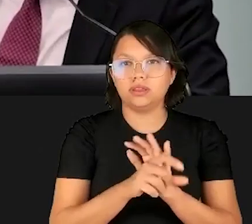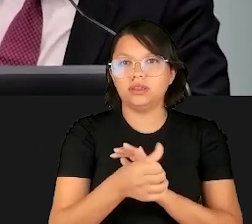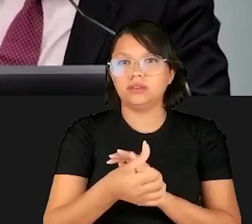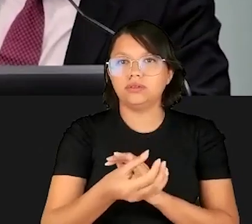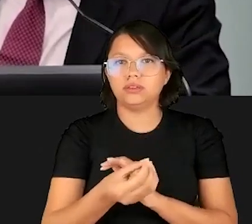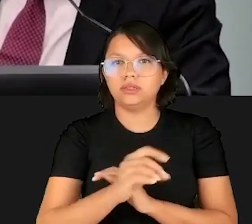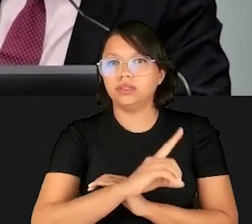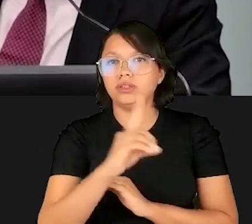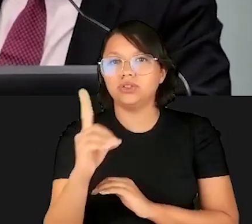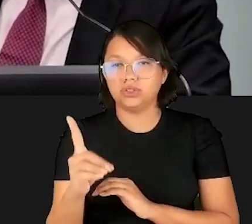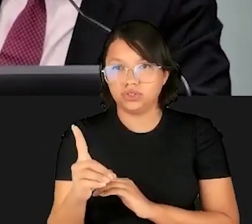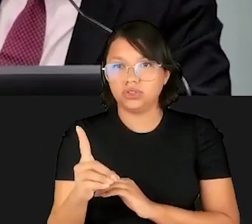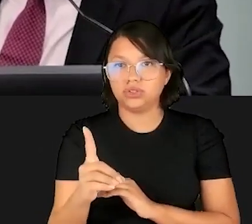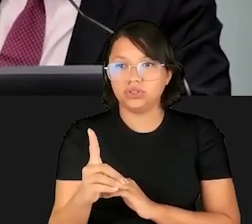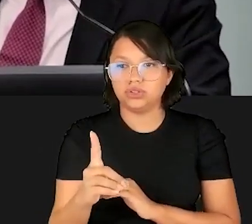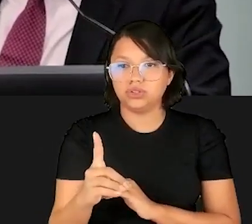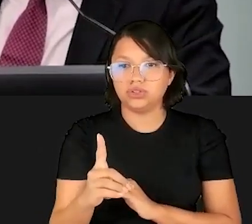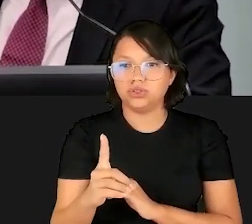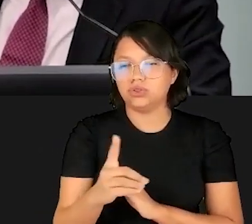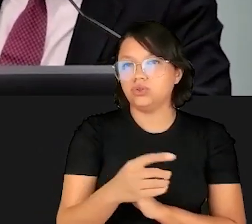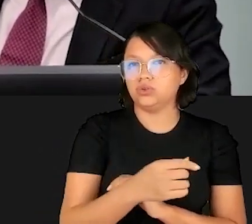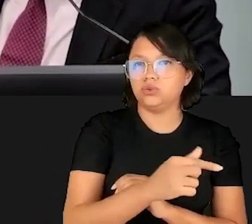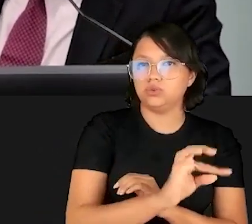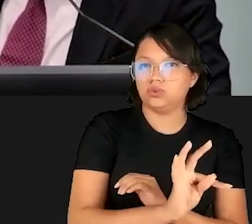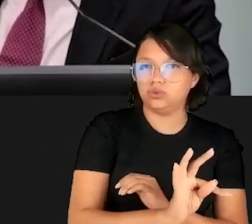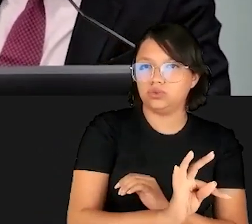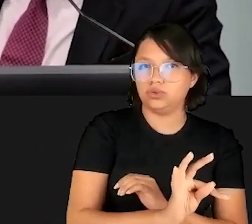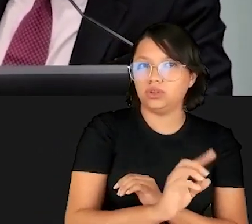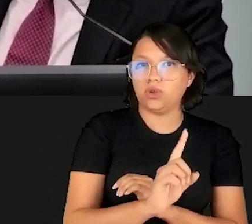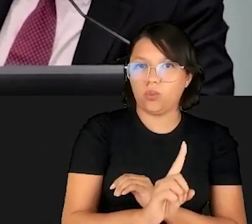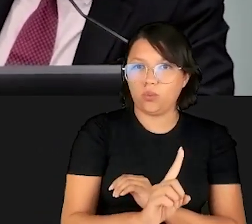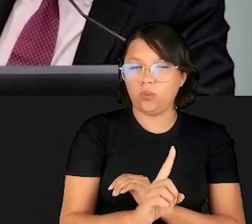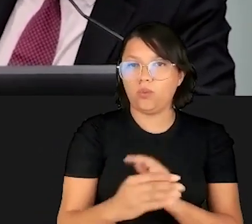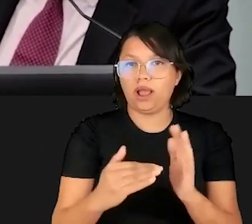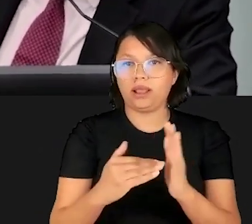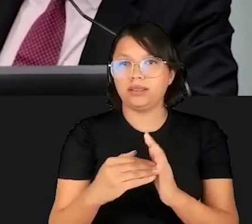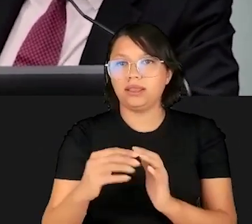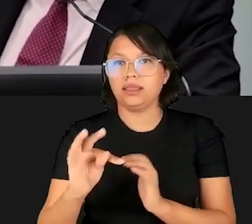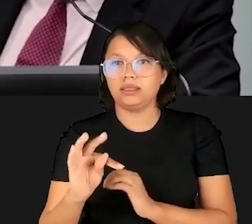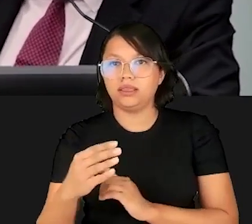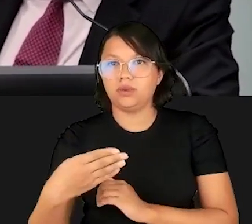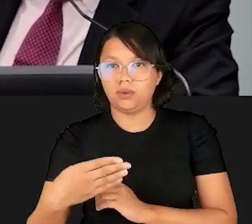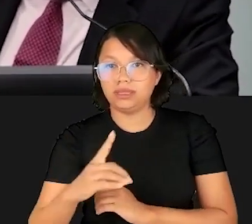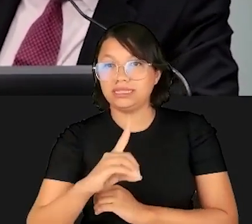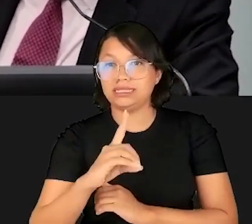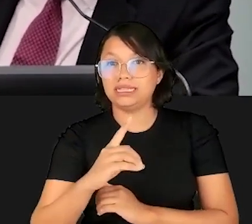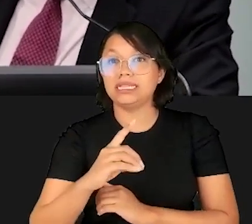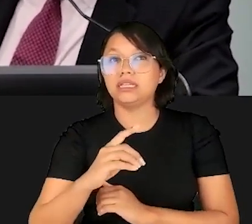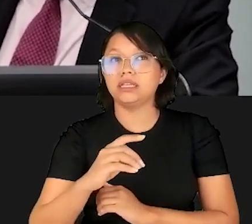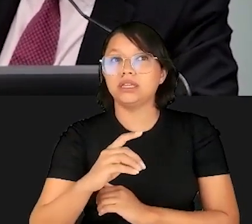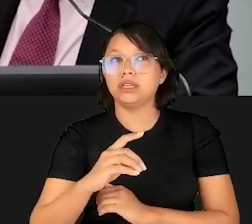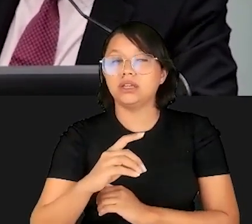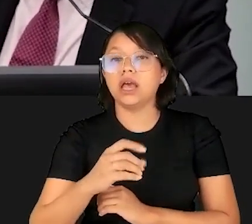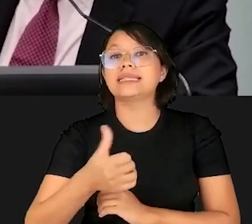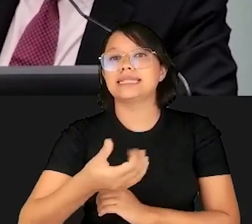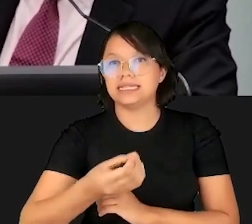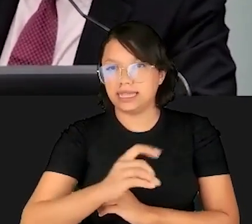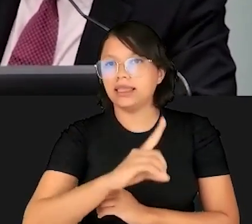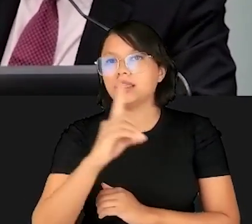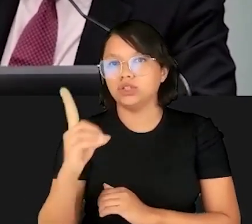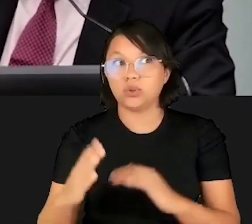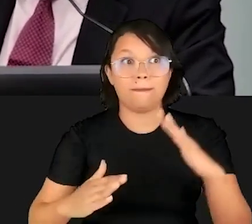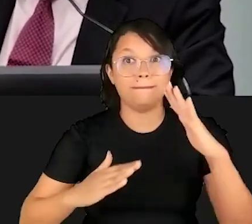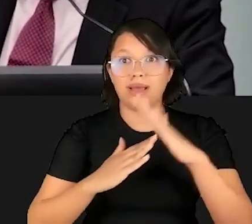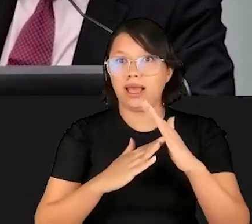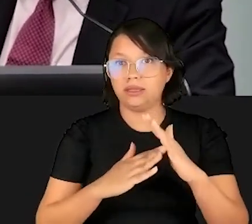por exemplo, né, do T1 ao T2, perdão, do T1 ao T4, 60 dias no máximo. A lei foi feita, mas não